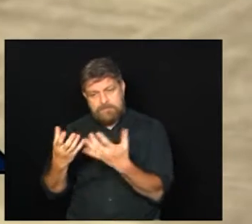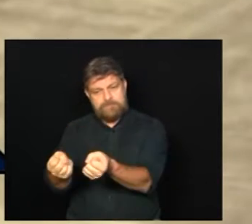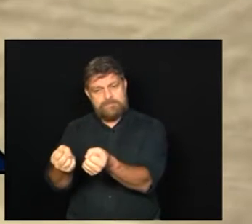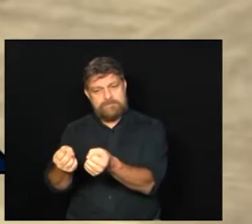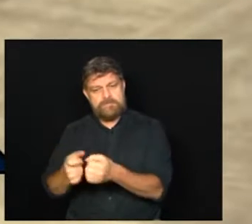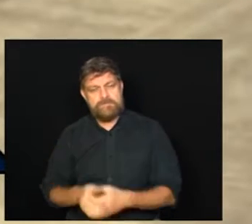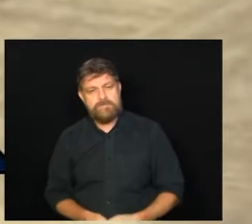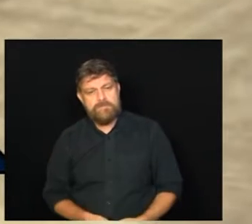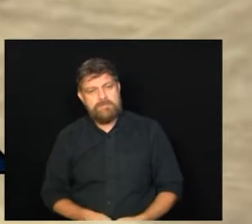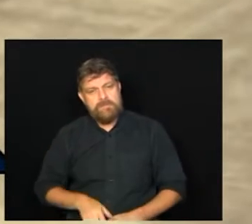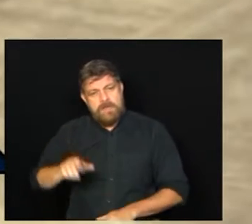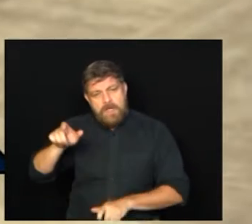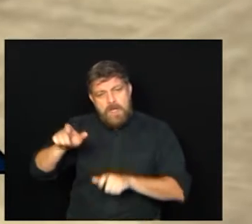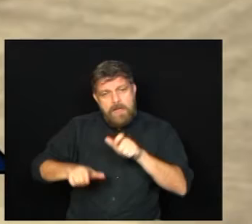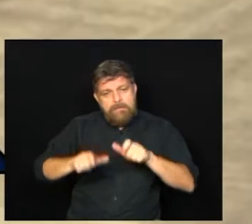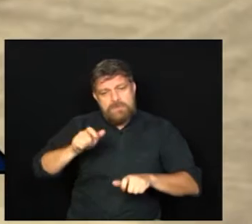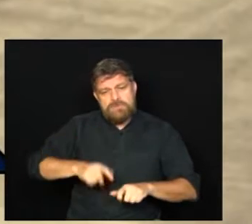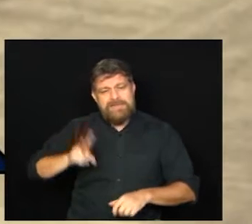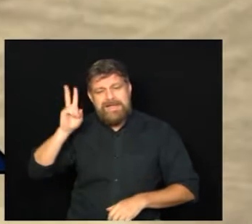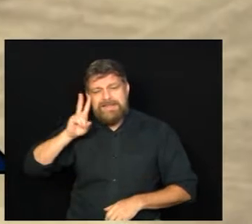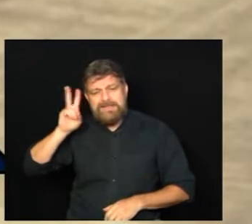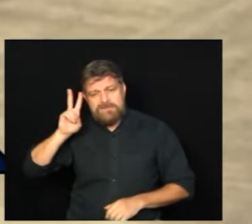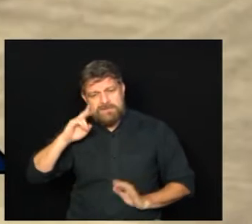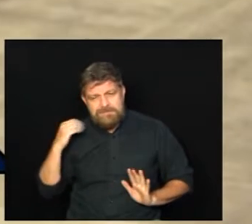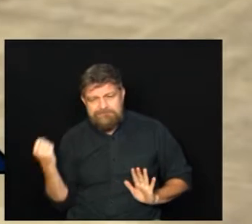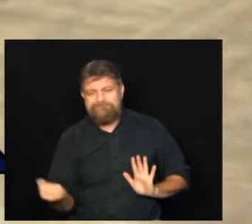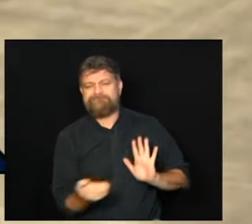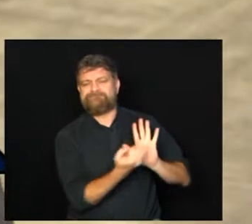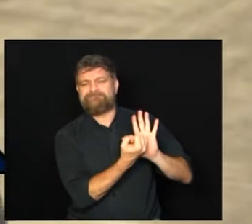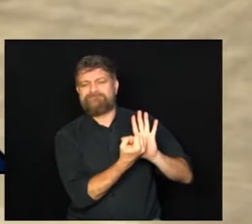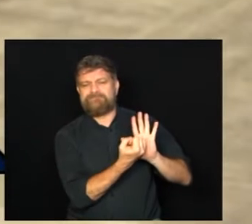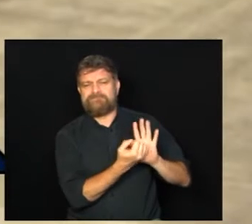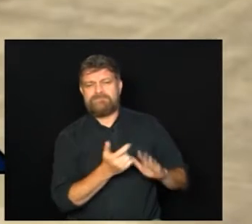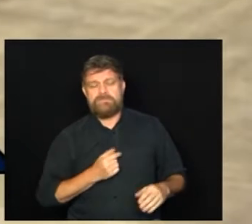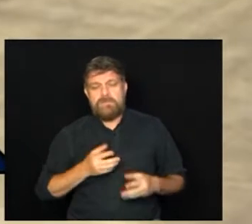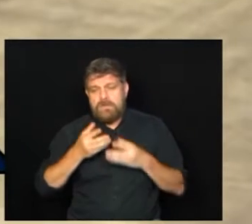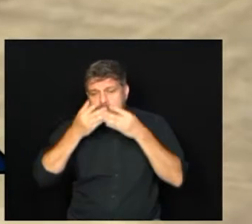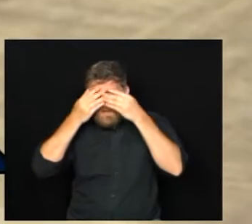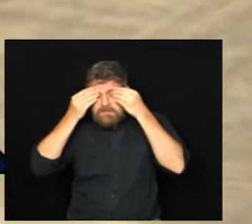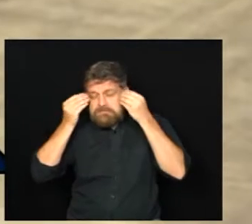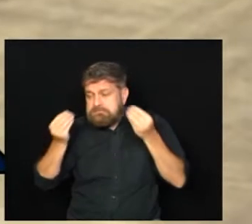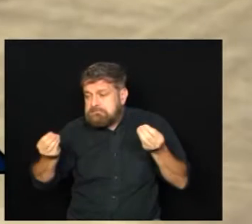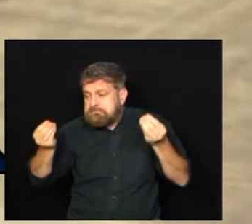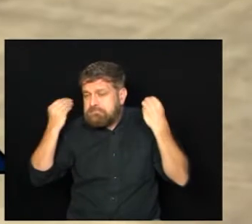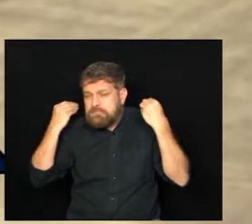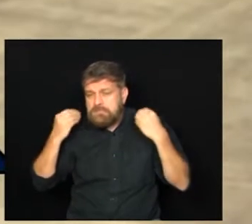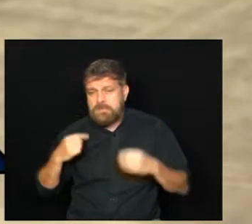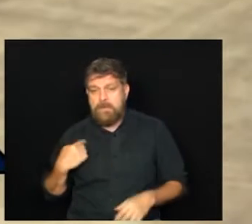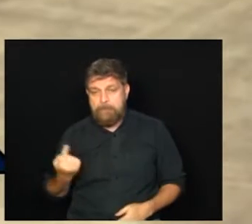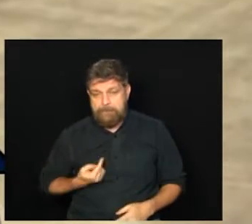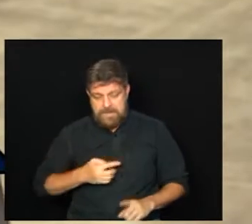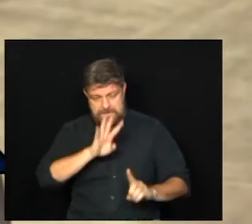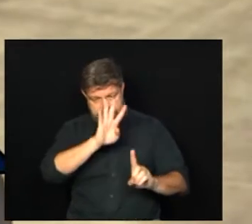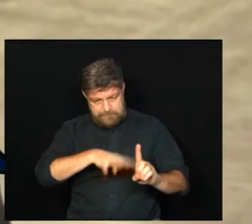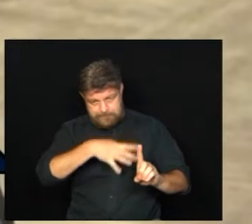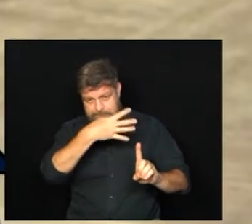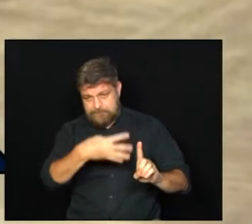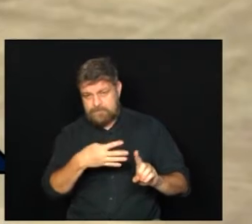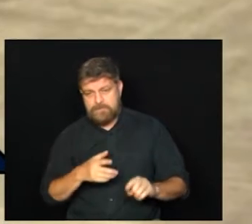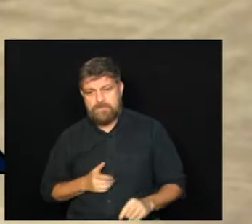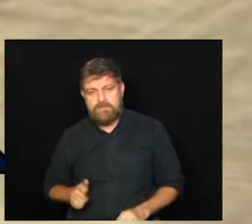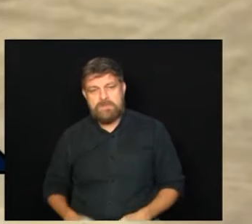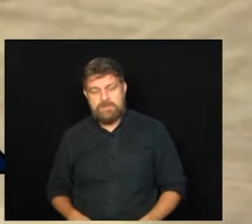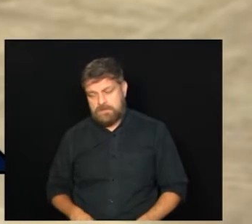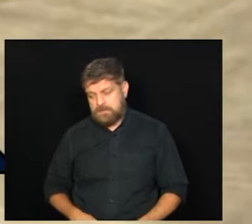que fazem história, né, e muitas vezes nem são reconhecidas por isso, mas um reconhecimento da